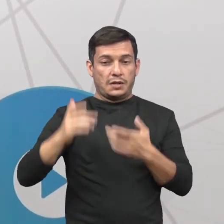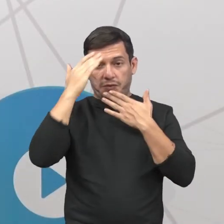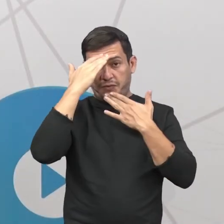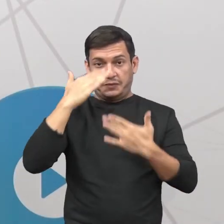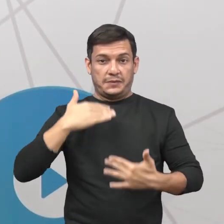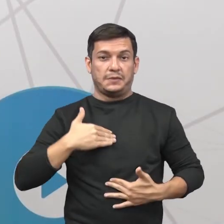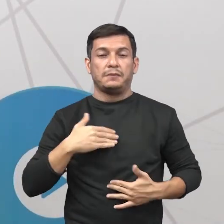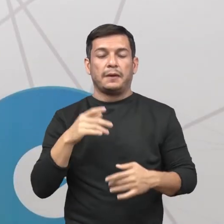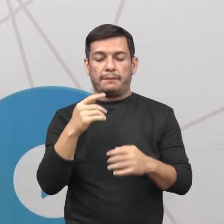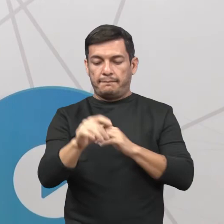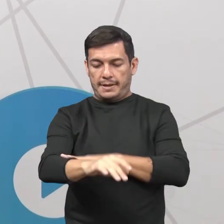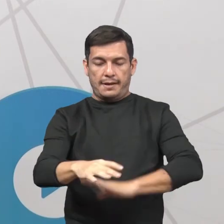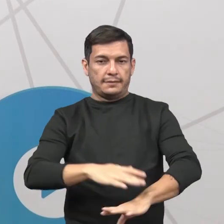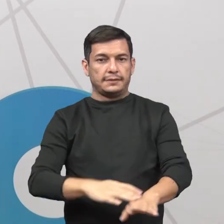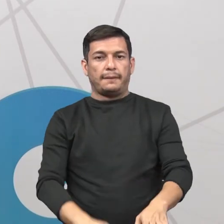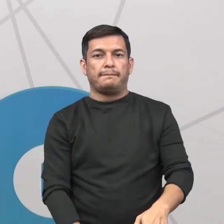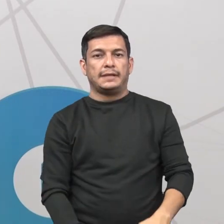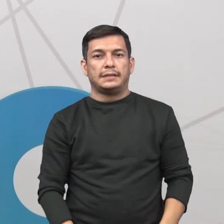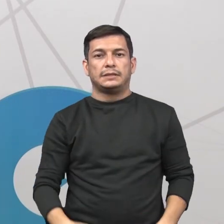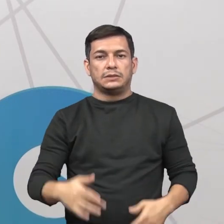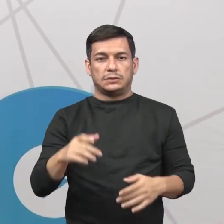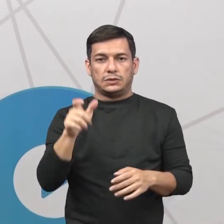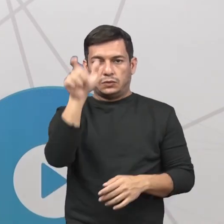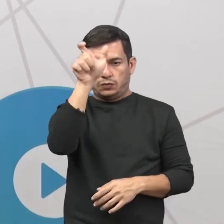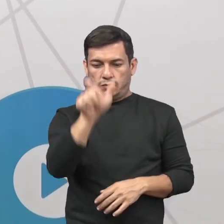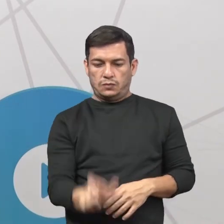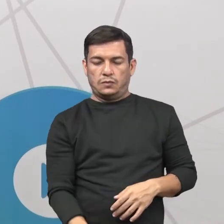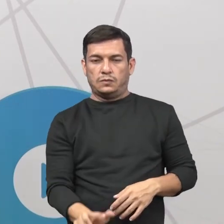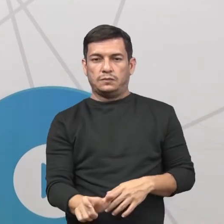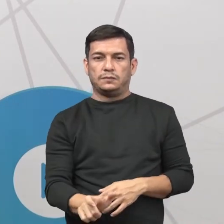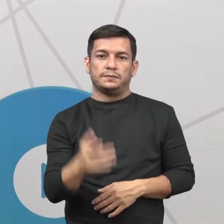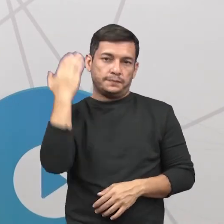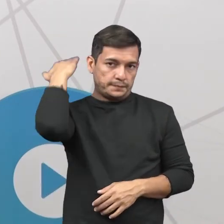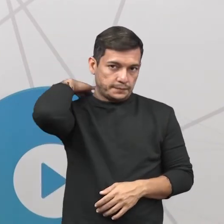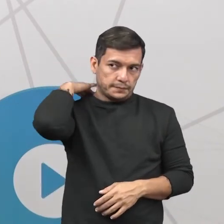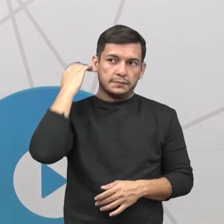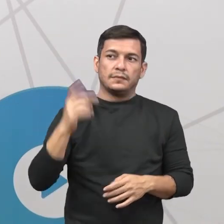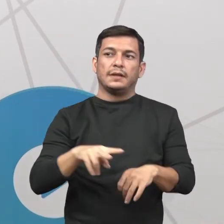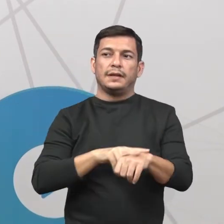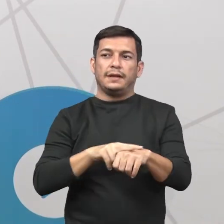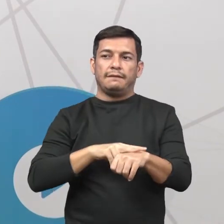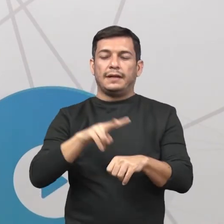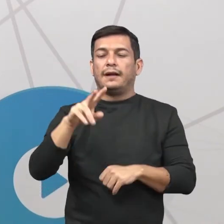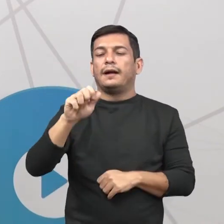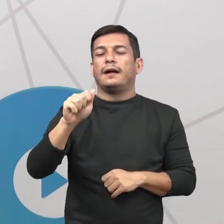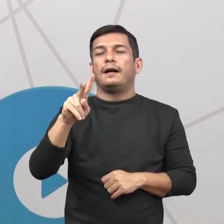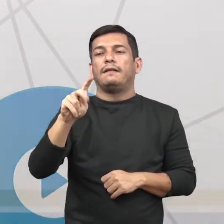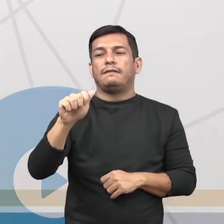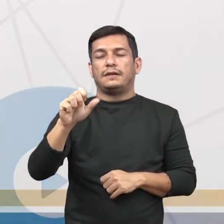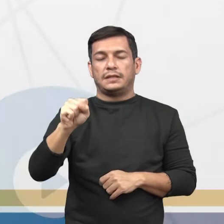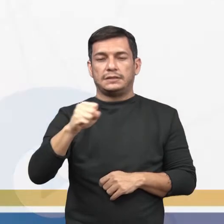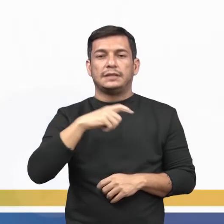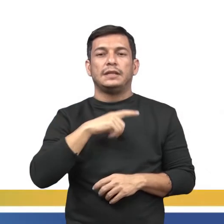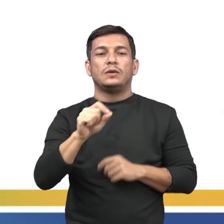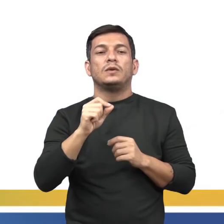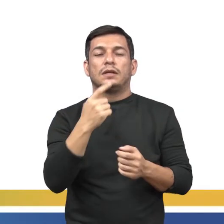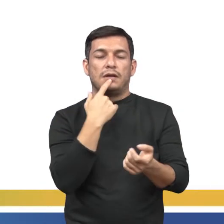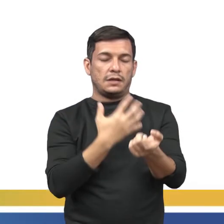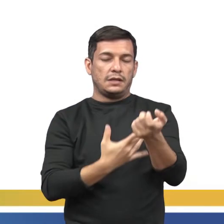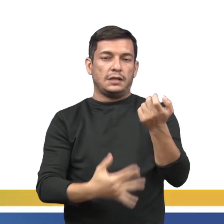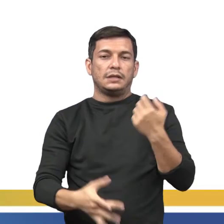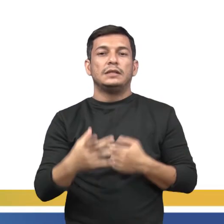se alonga por várias partes do nosso corpo. Braços, pernas, tronco. E as